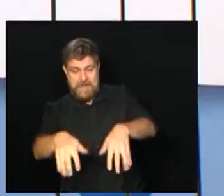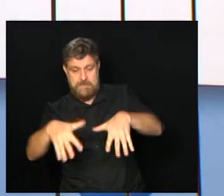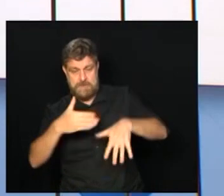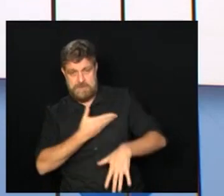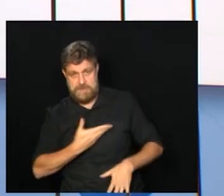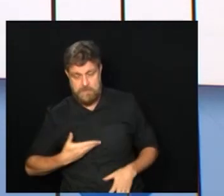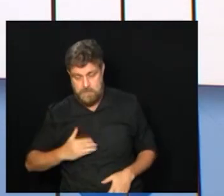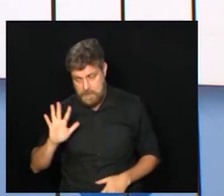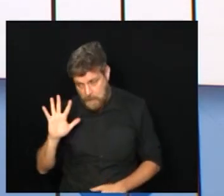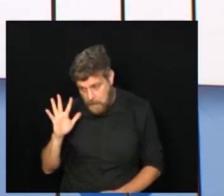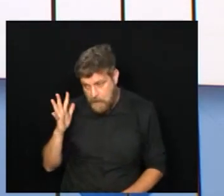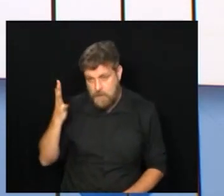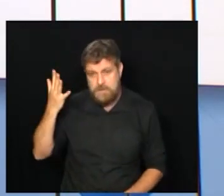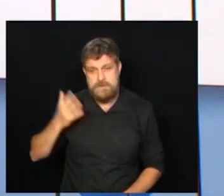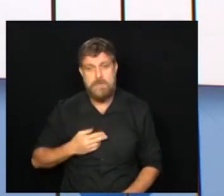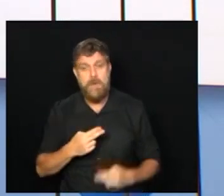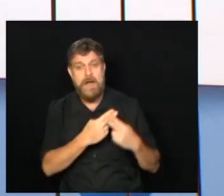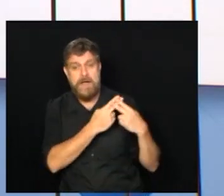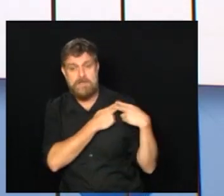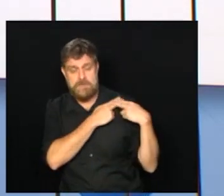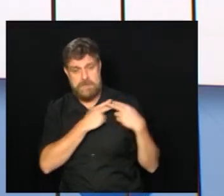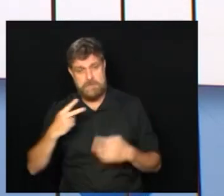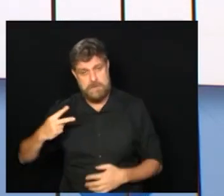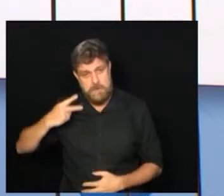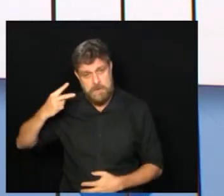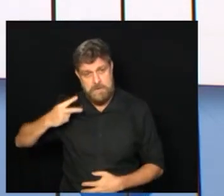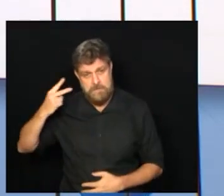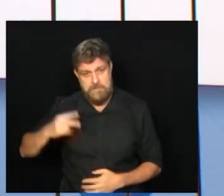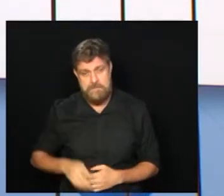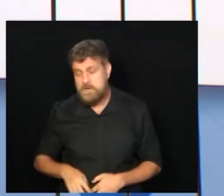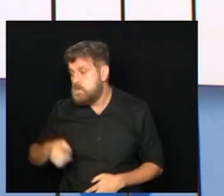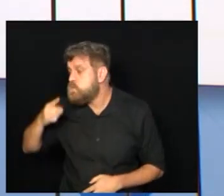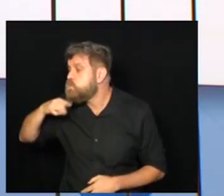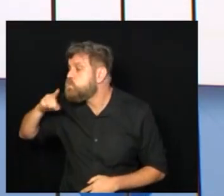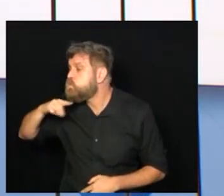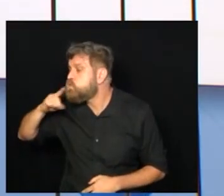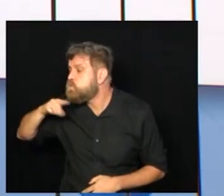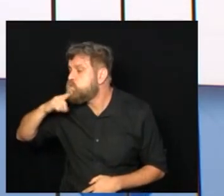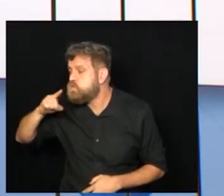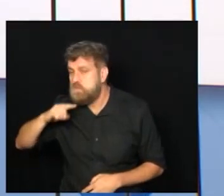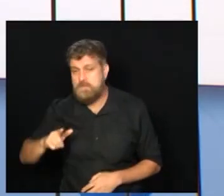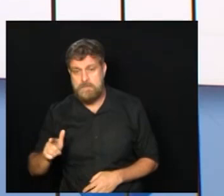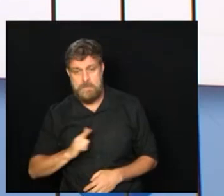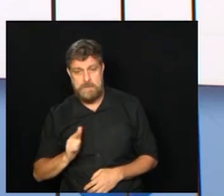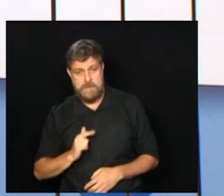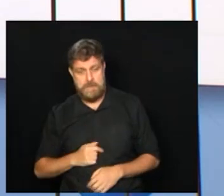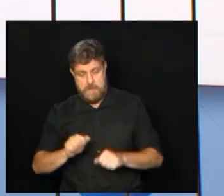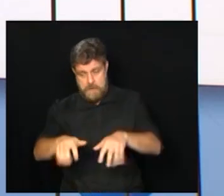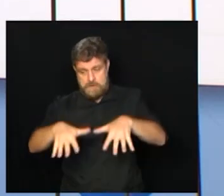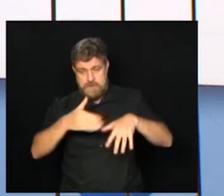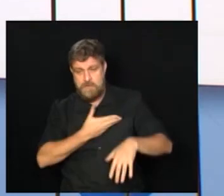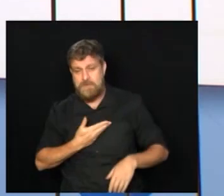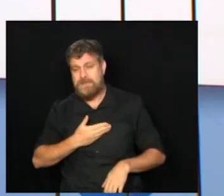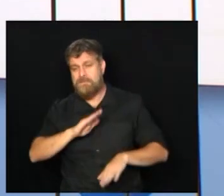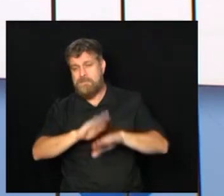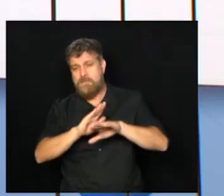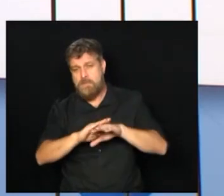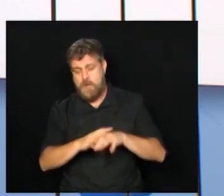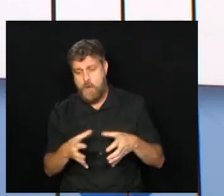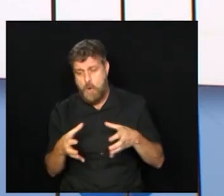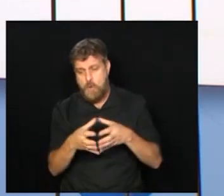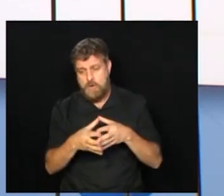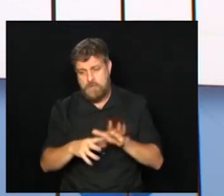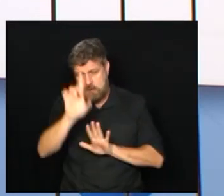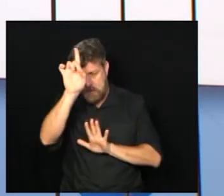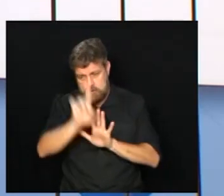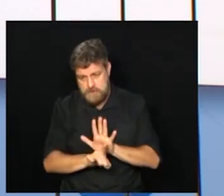audiência pública, que foi presidida pelo vereador Eduardo Magoga. Essa audiência ela foi realizada pela Comissão de Direito e